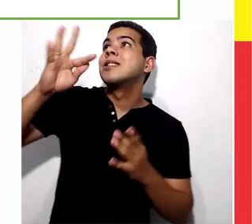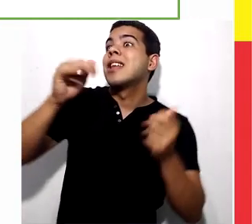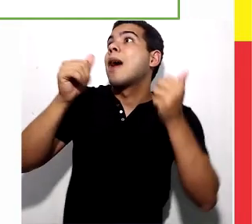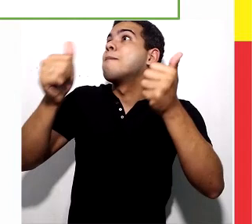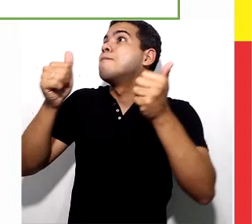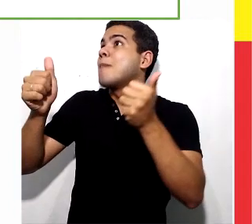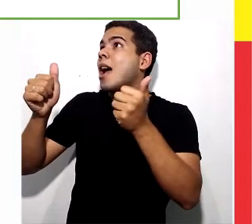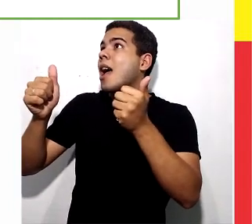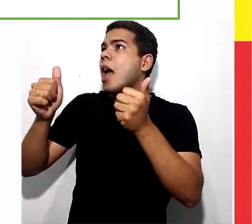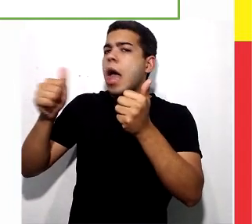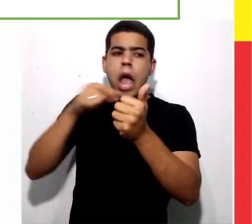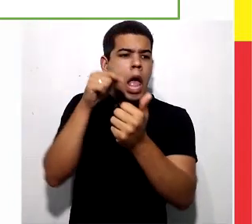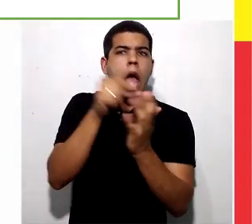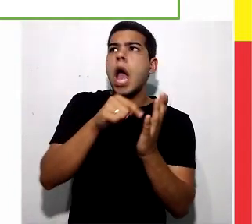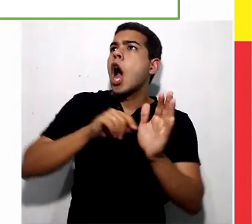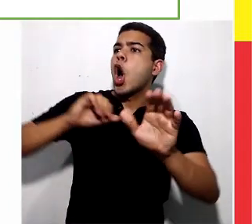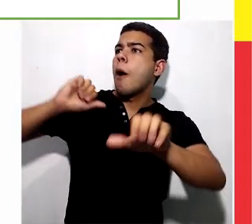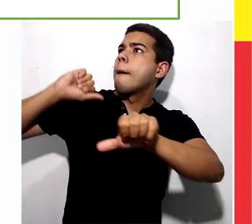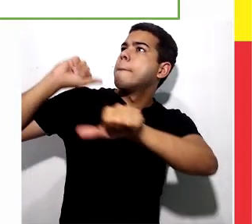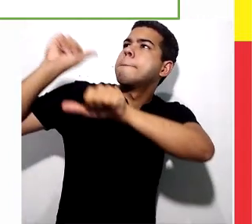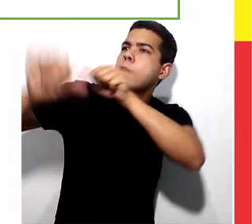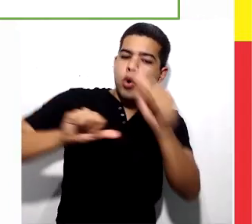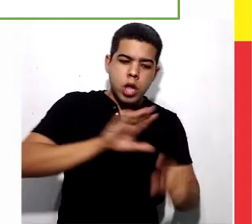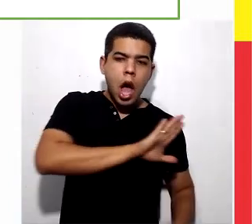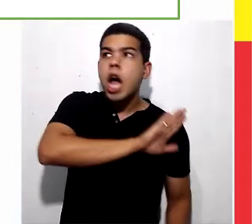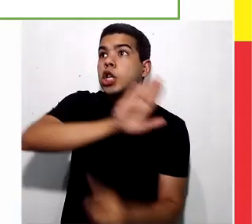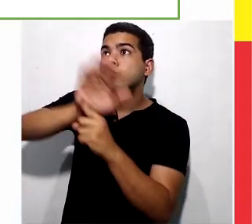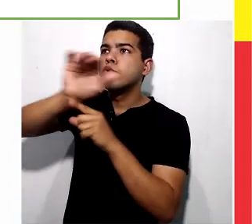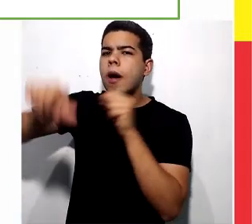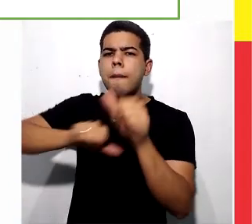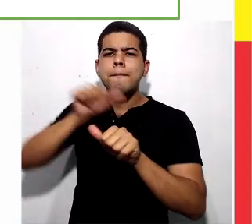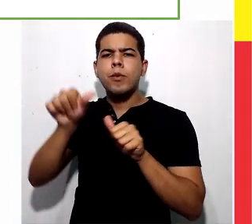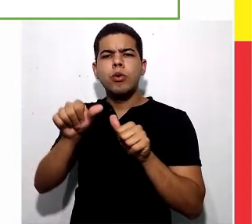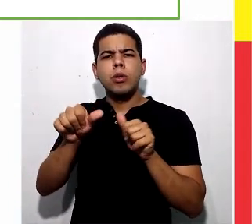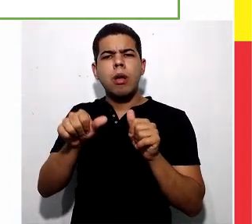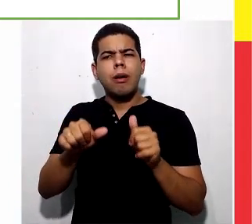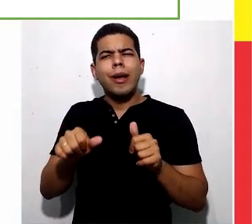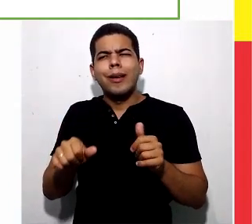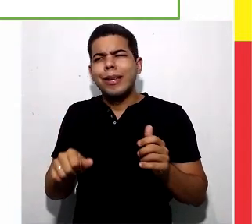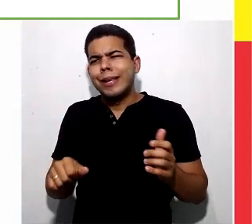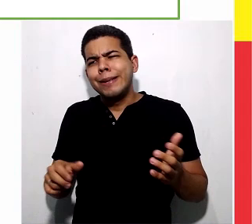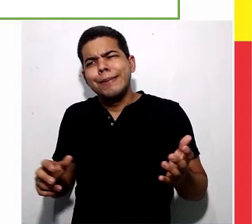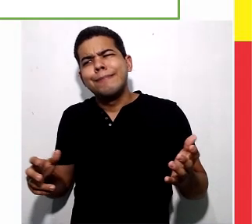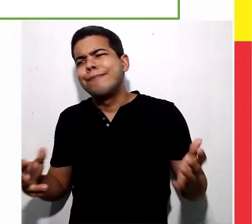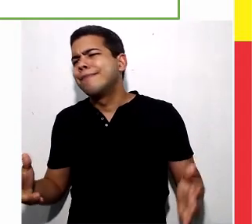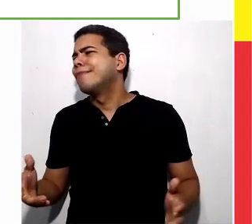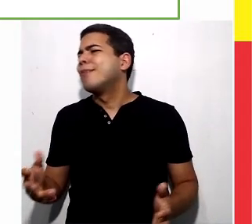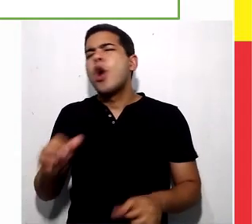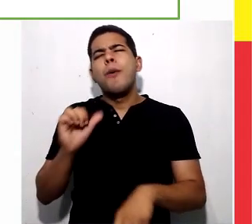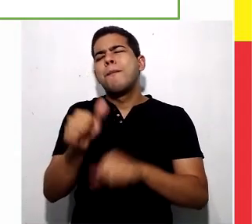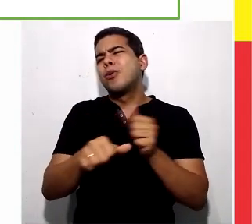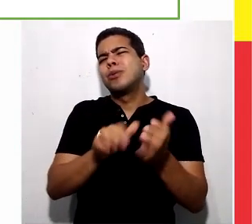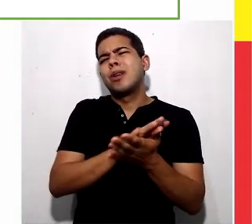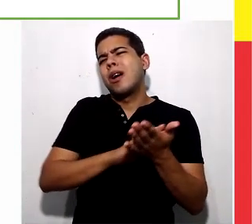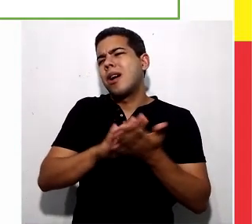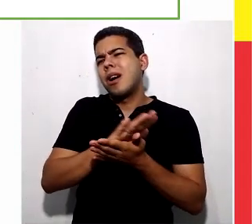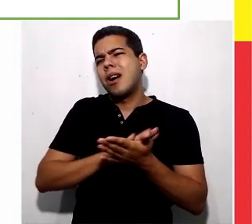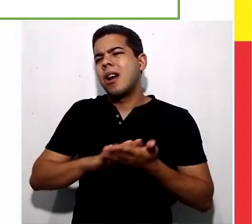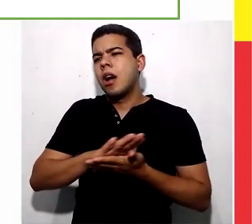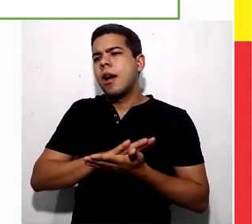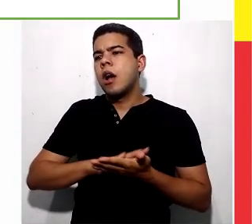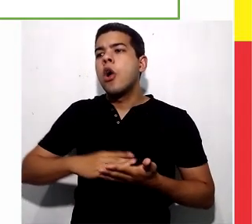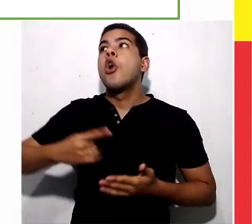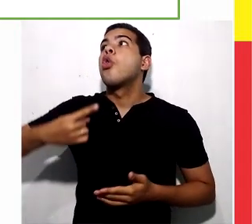que eu escrevo altere alguma coisa, ou qualquer coisa, não altere nada, segundo ela, porque no fundo a gente não